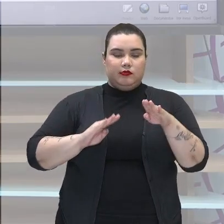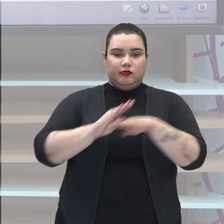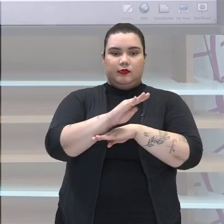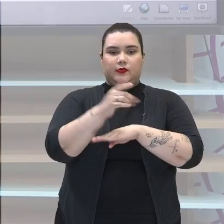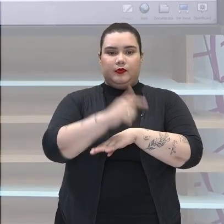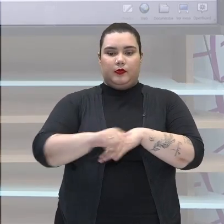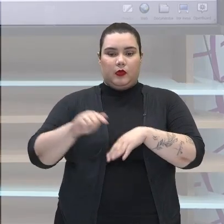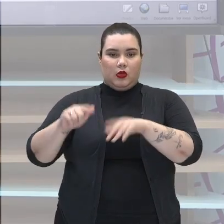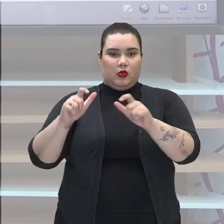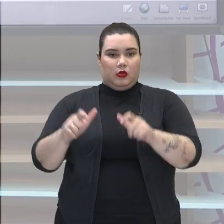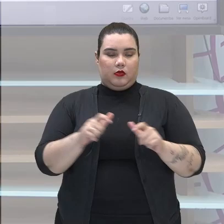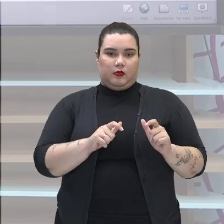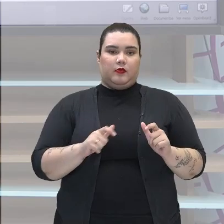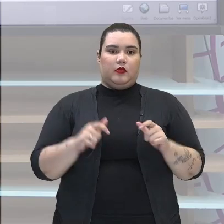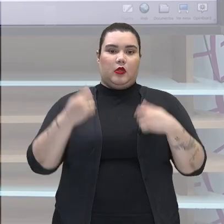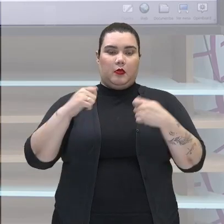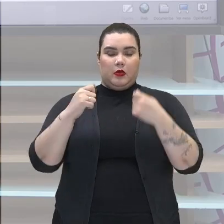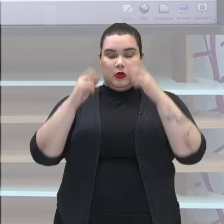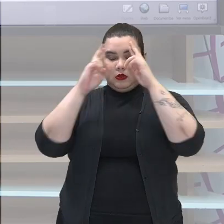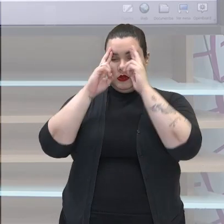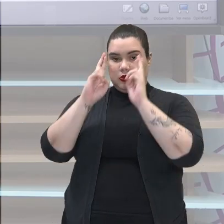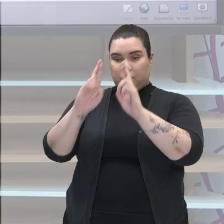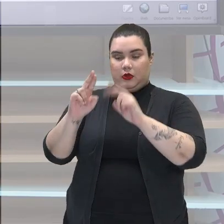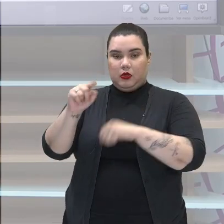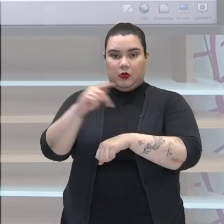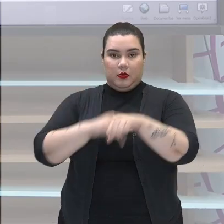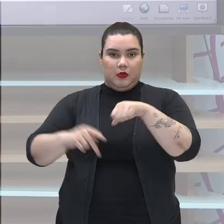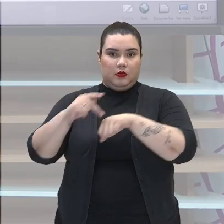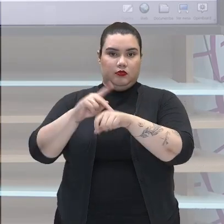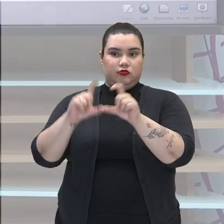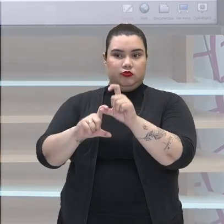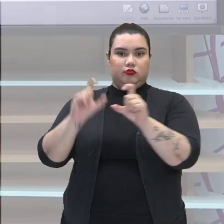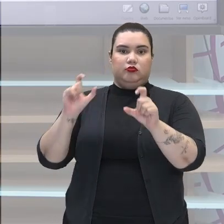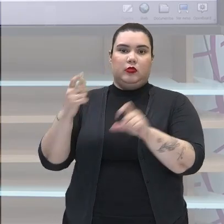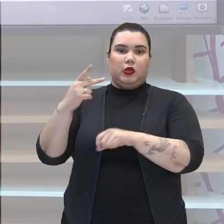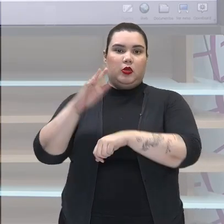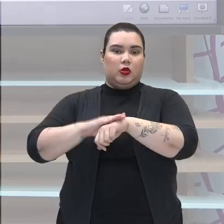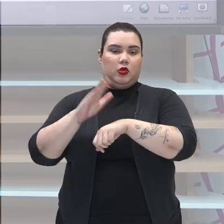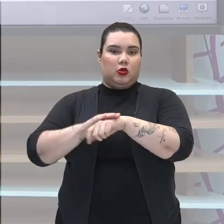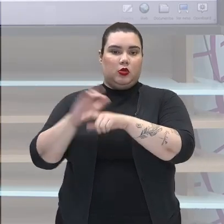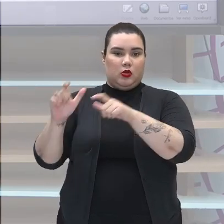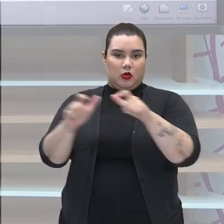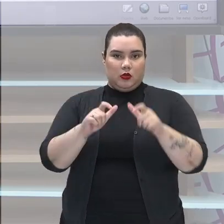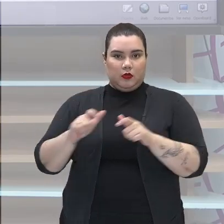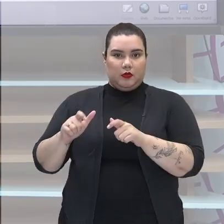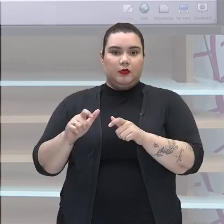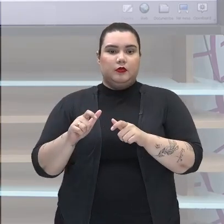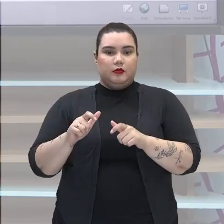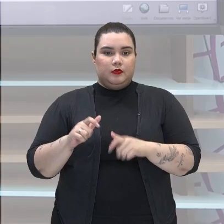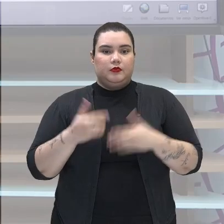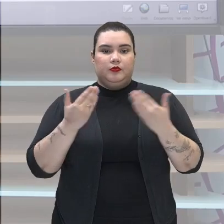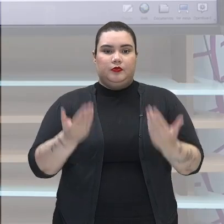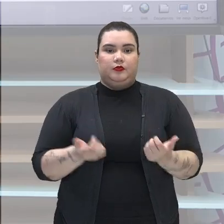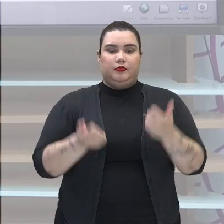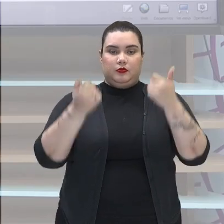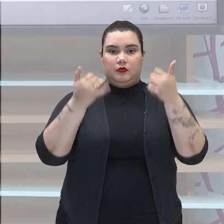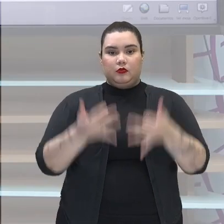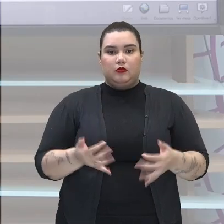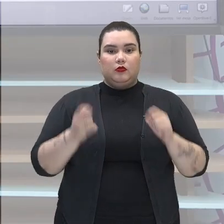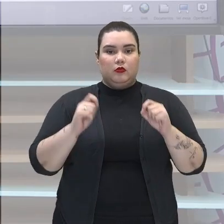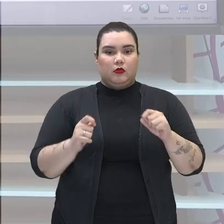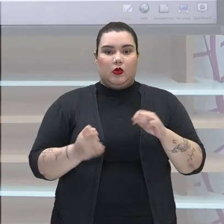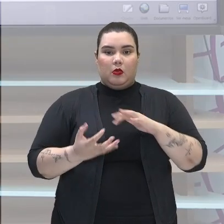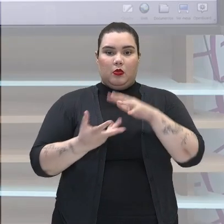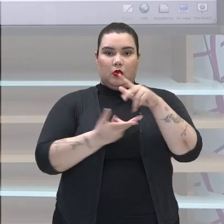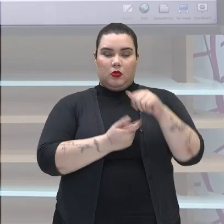sobre o território deles. Você tem que respeitar aquele país independente do seu território. Estamos falando, né, de um mundo na